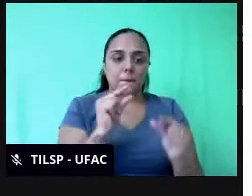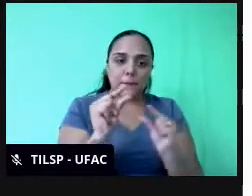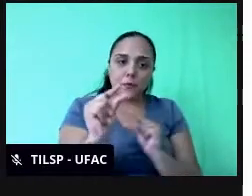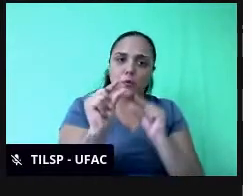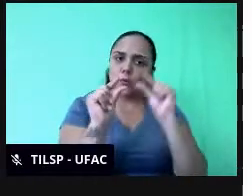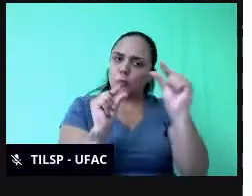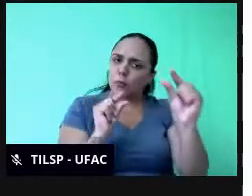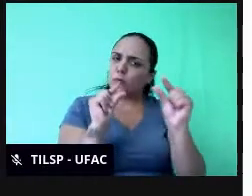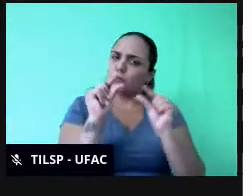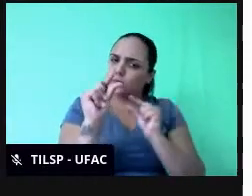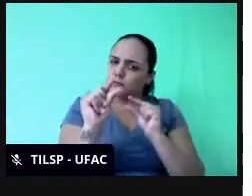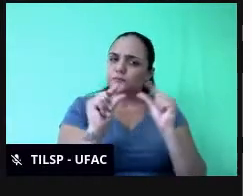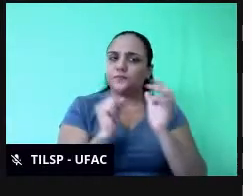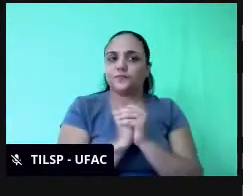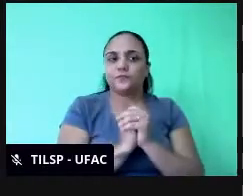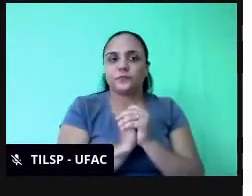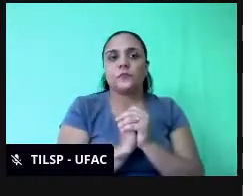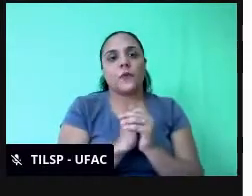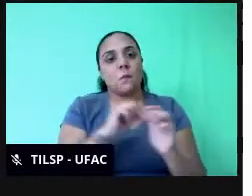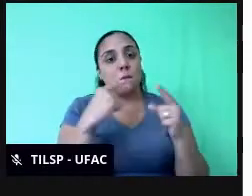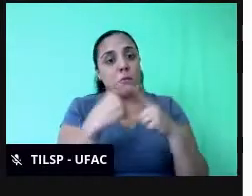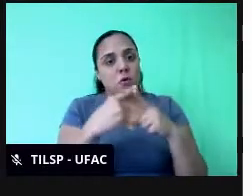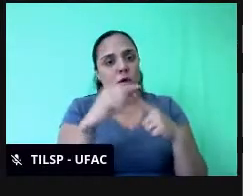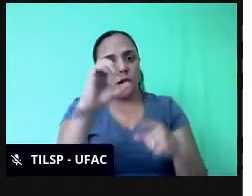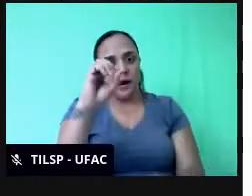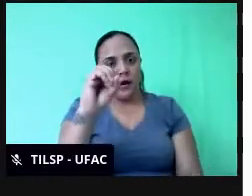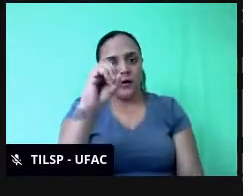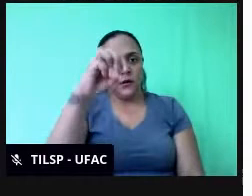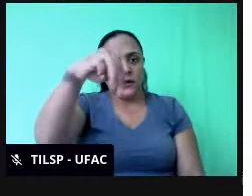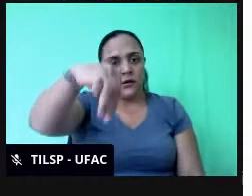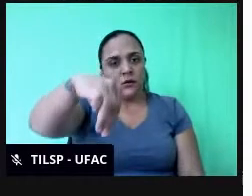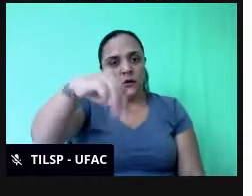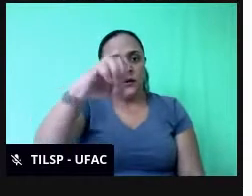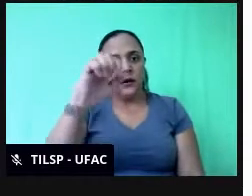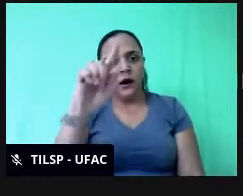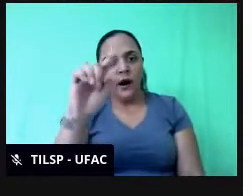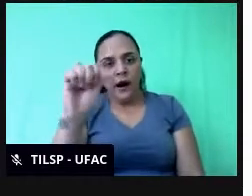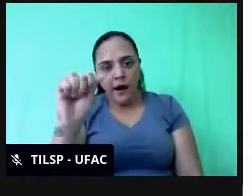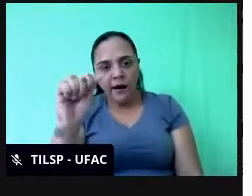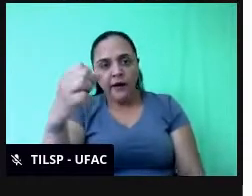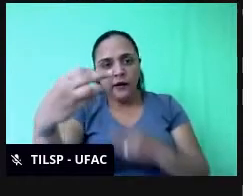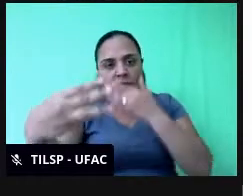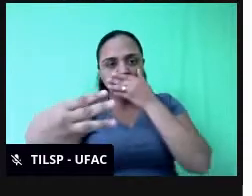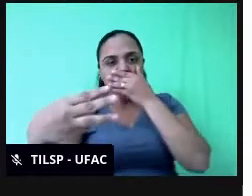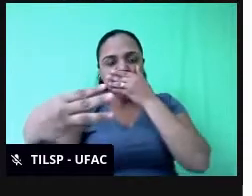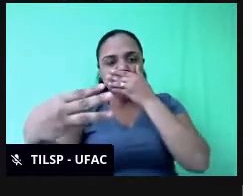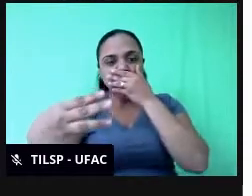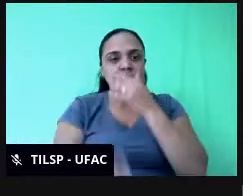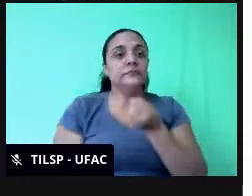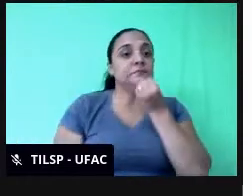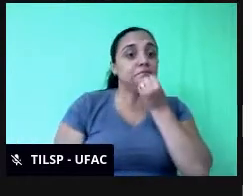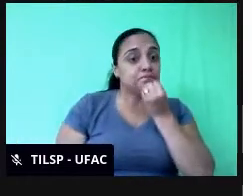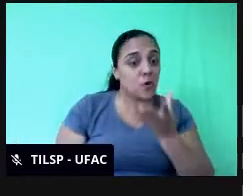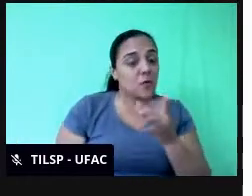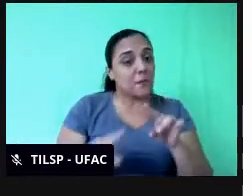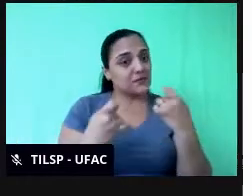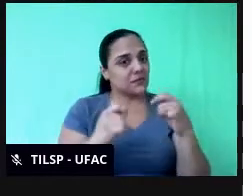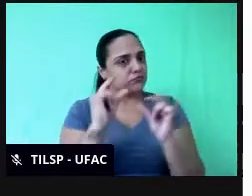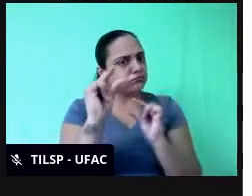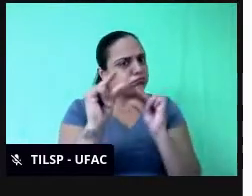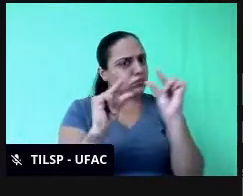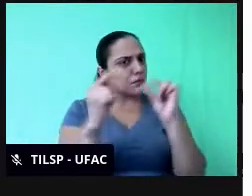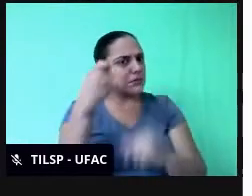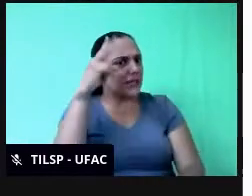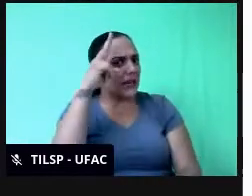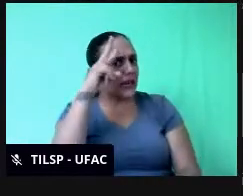produto final, que é o EPA, ele tem um efeito anti-inflamatório. É por isso que a gente tem que sempre lembrar dessa